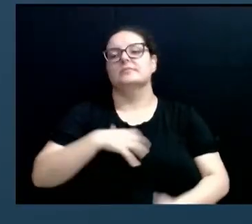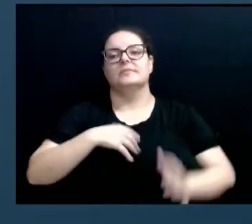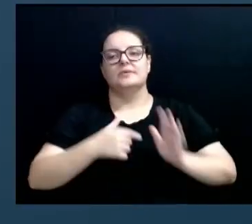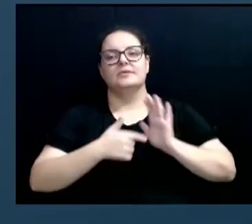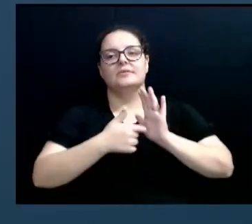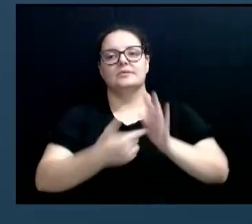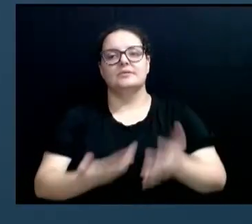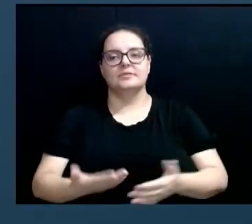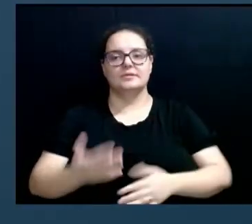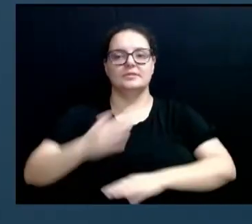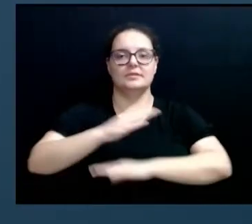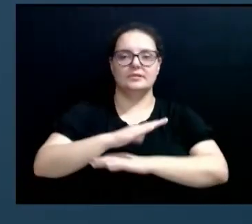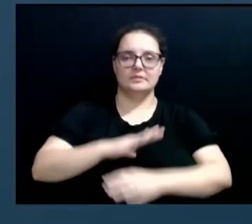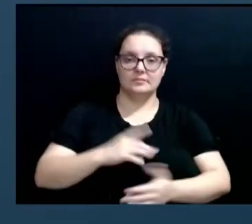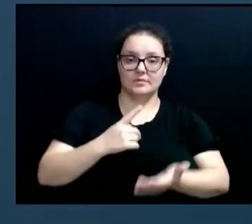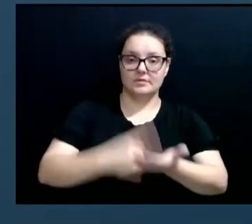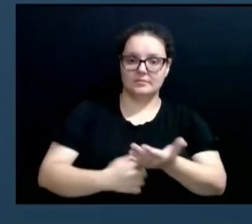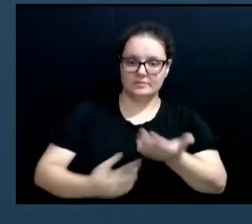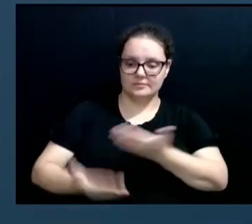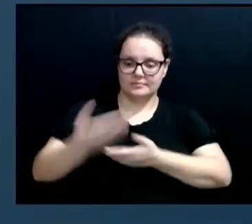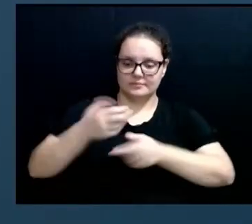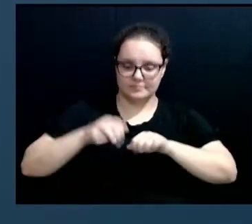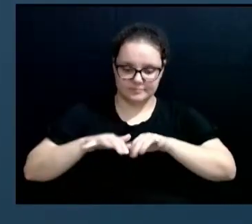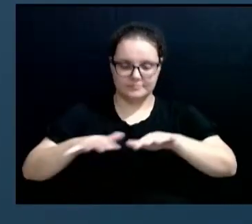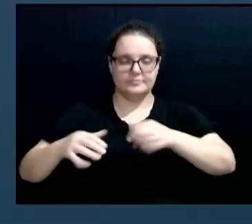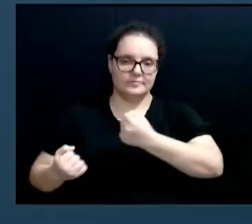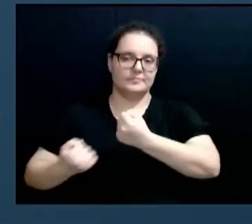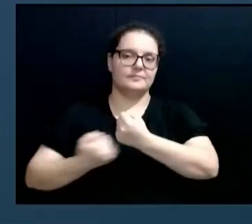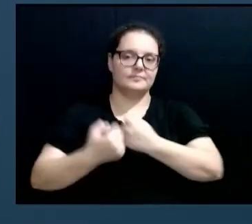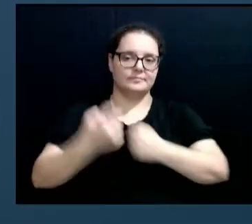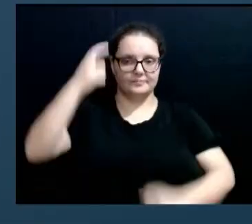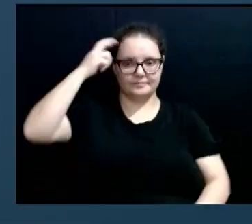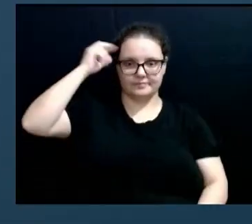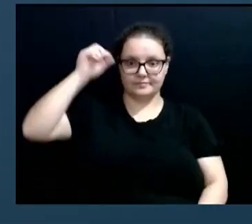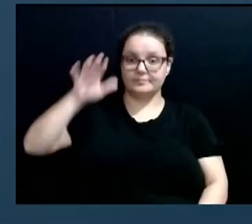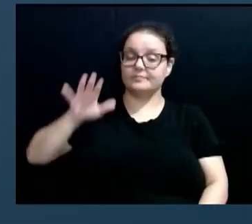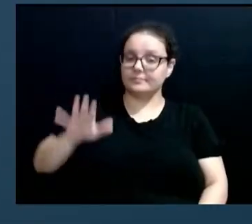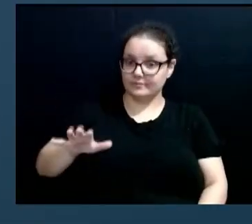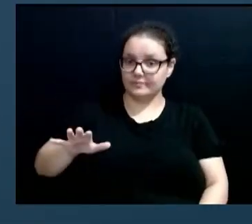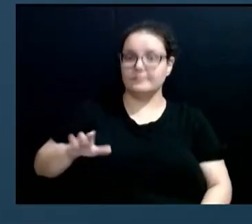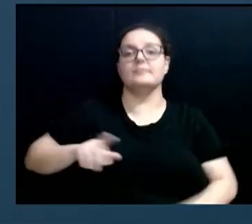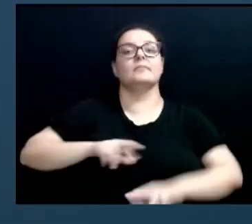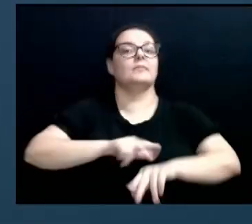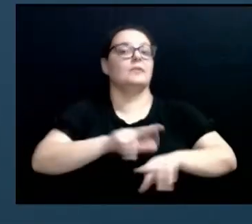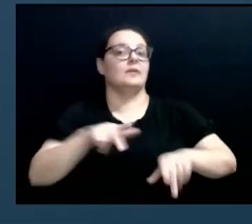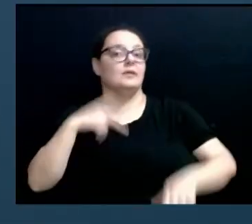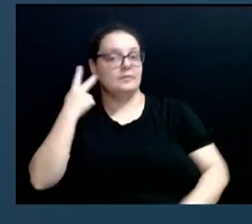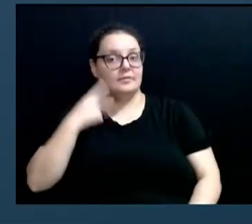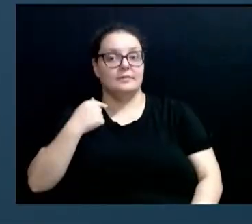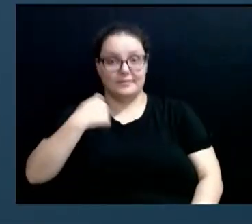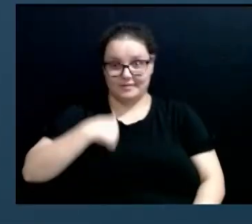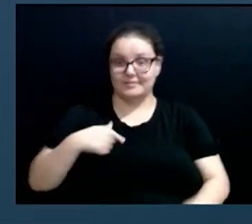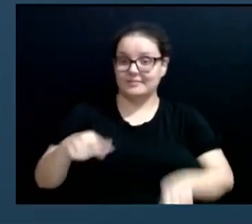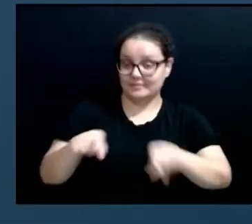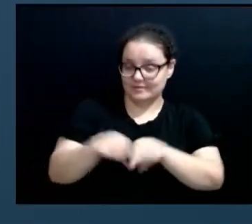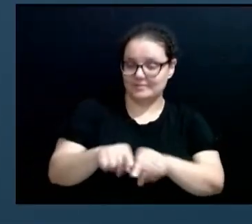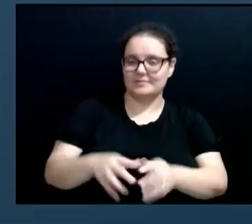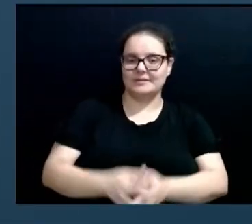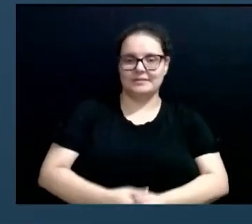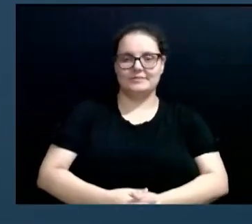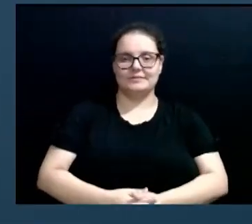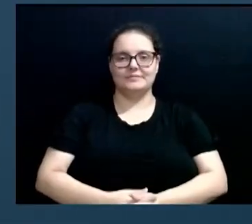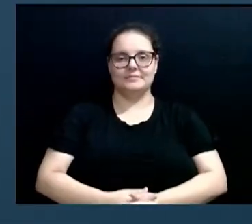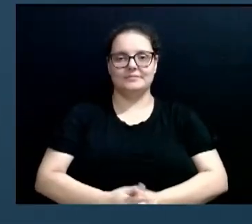com a difusão, apoio à cultura. Aliás, diversos vereadores, inclusive eu, né,